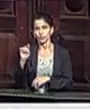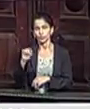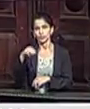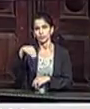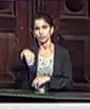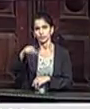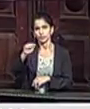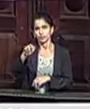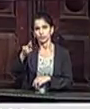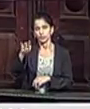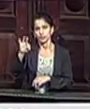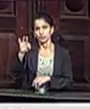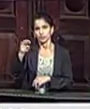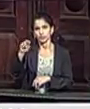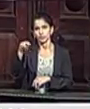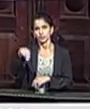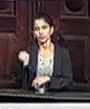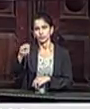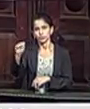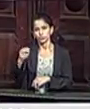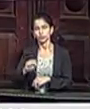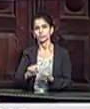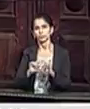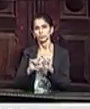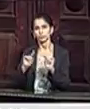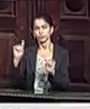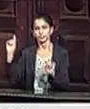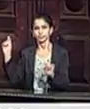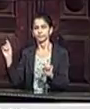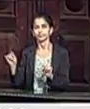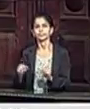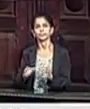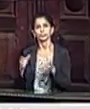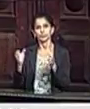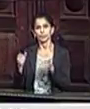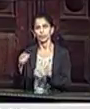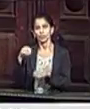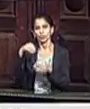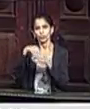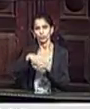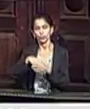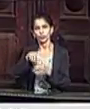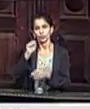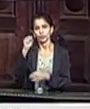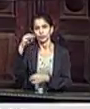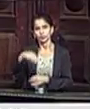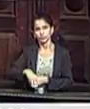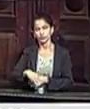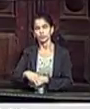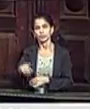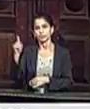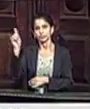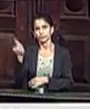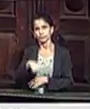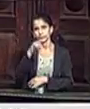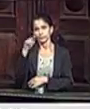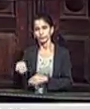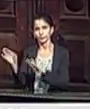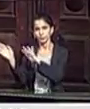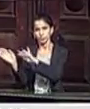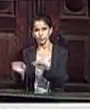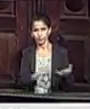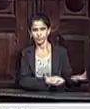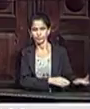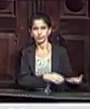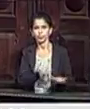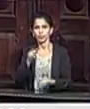esquerda do nosso plenário, o voto sim pela derrubada do veto.